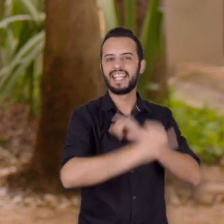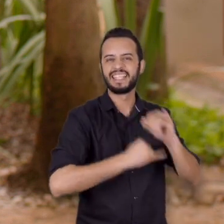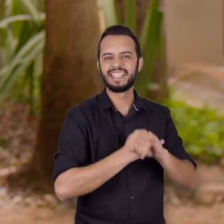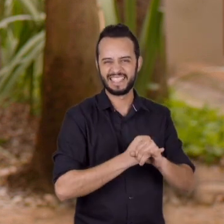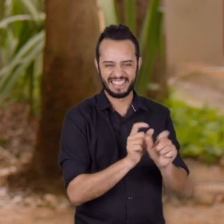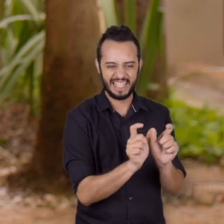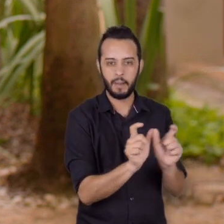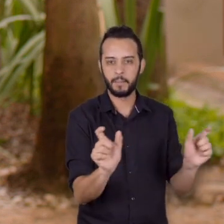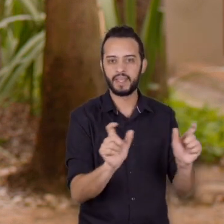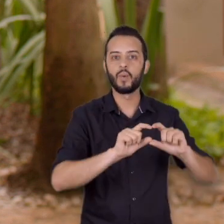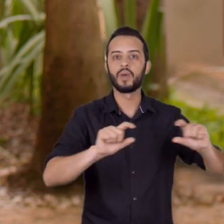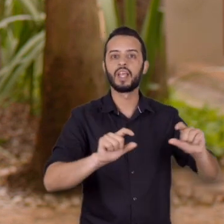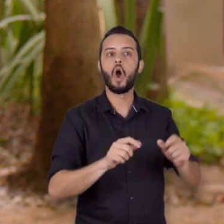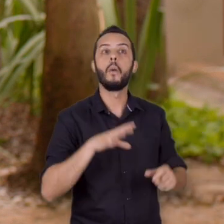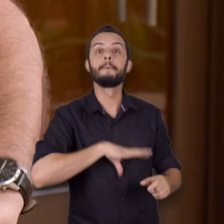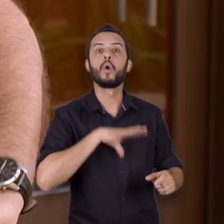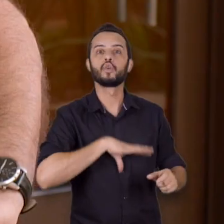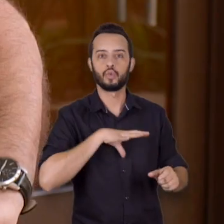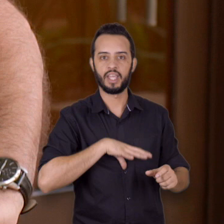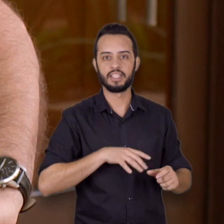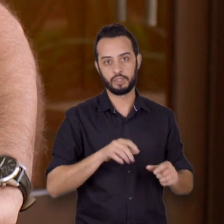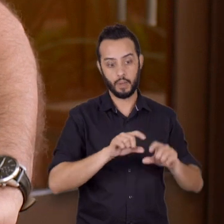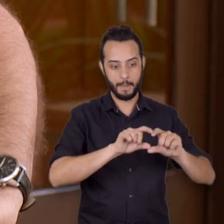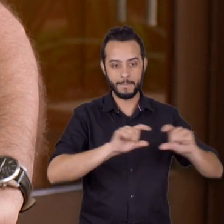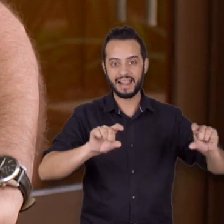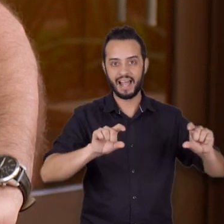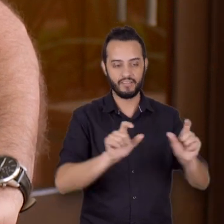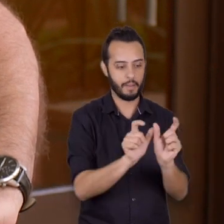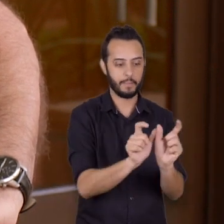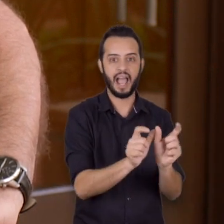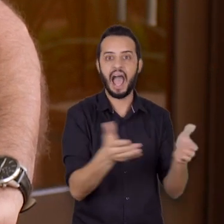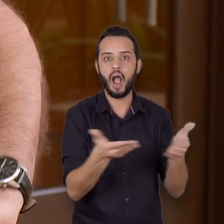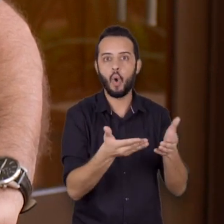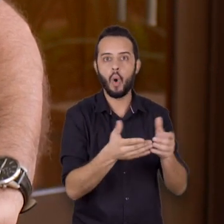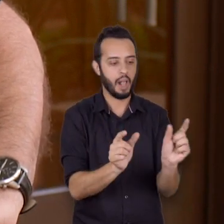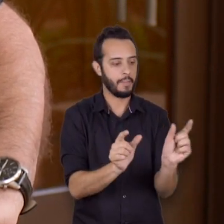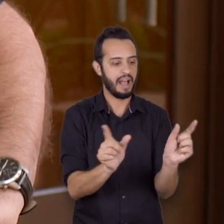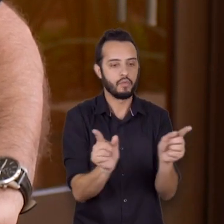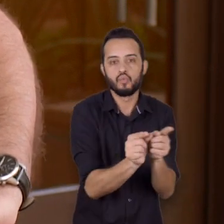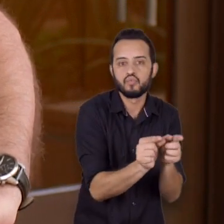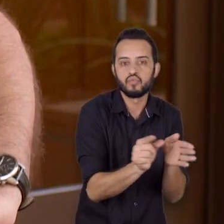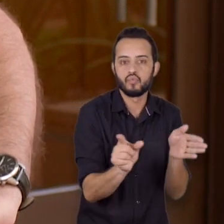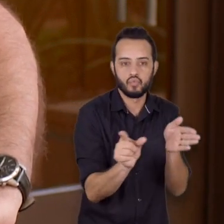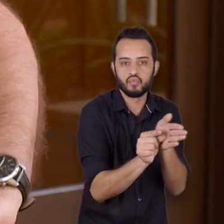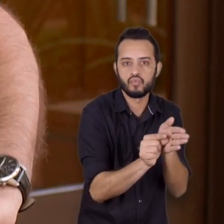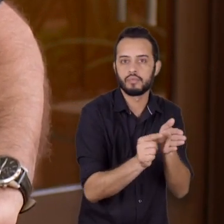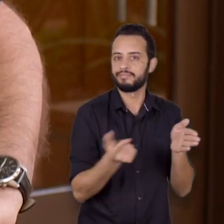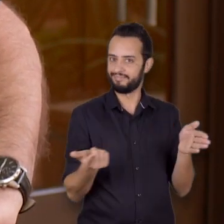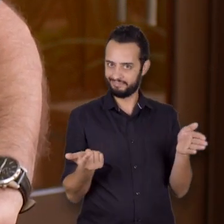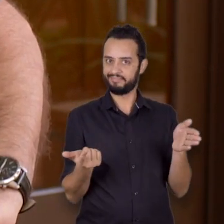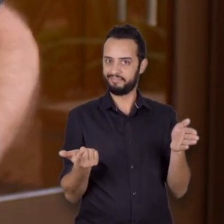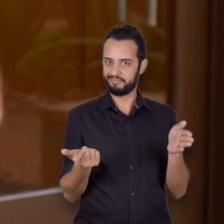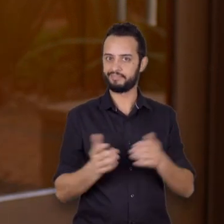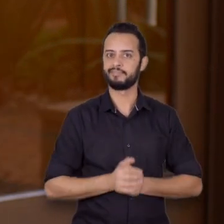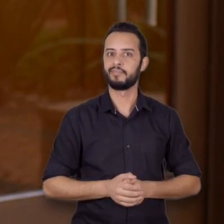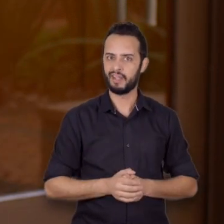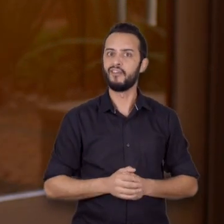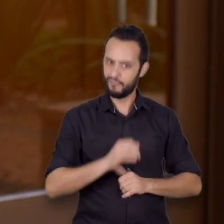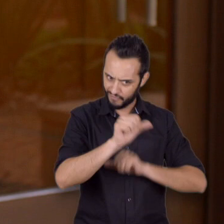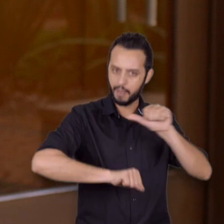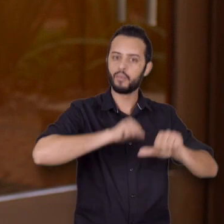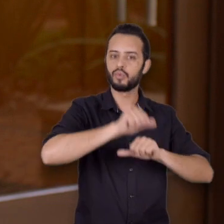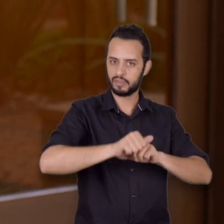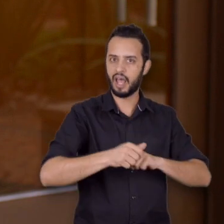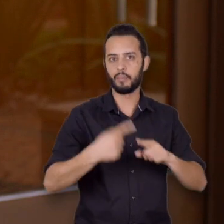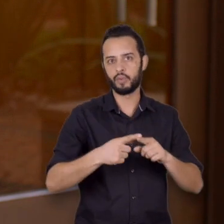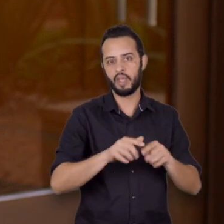internetês, o que vai acontecer com a língua portuguesa? Certamente que a língua portuguesa vai mudar por causa do computador, todas as línguas, assim como elas mudaram por